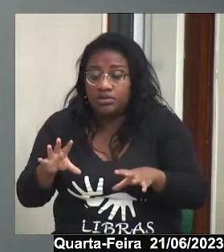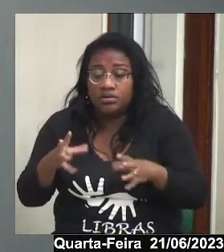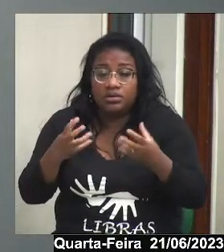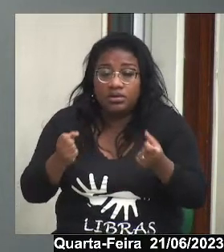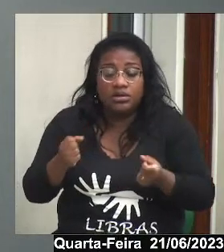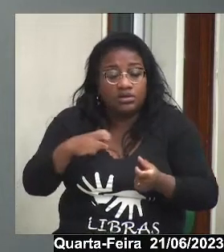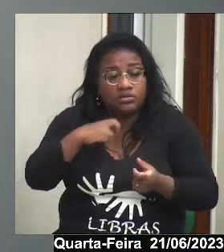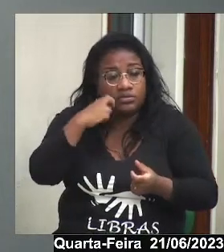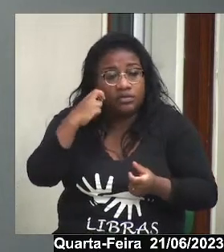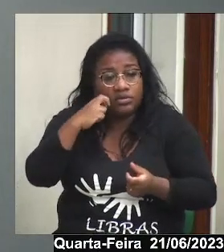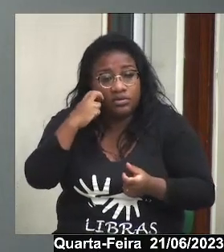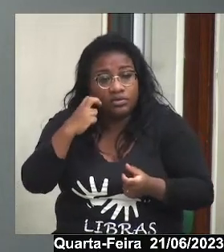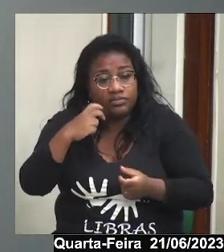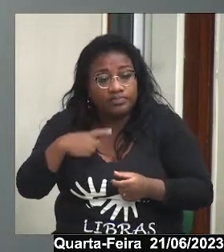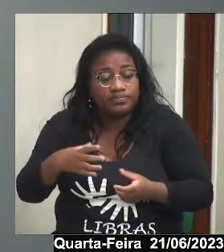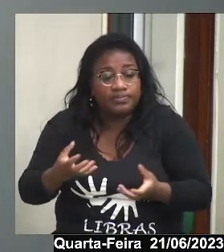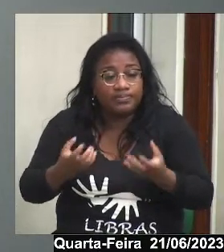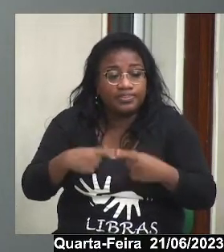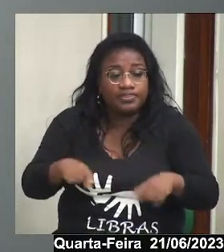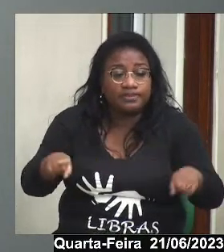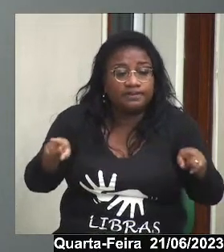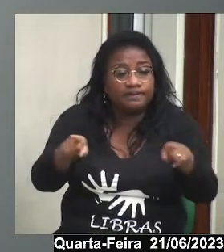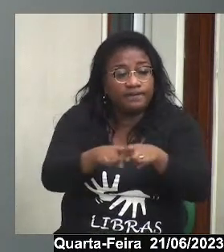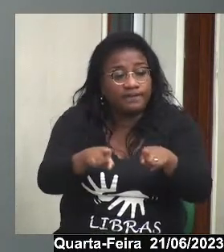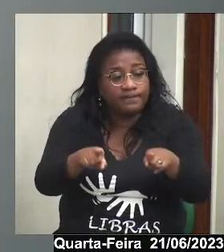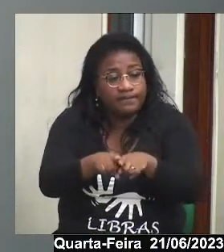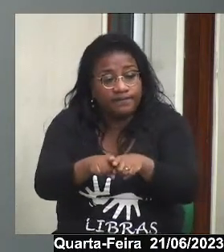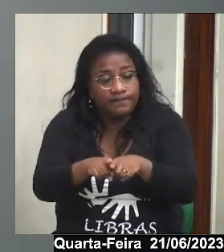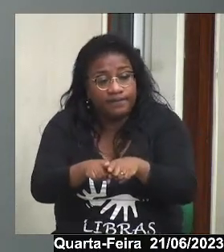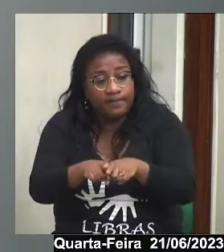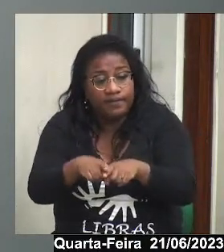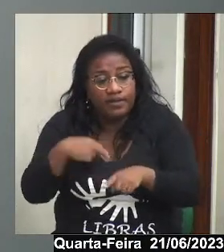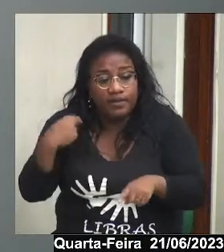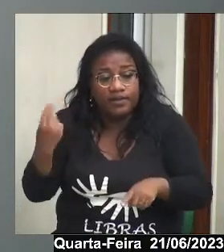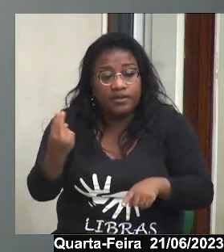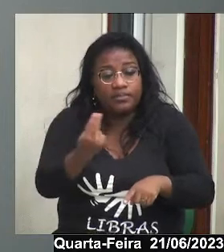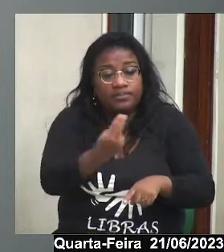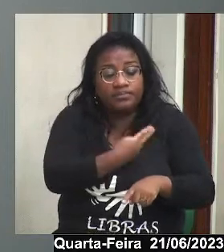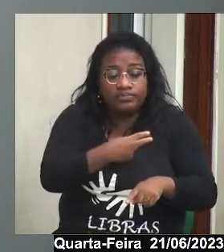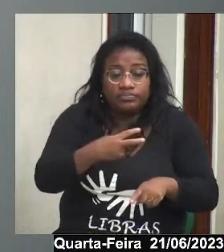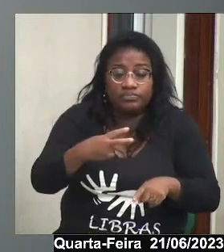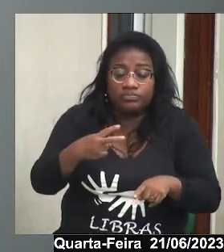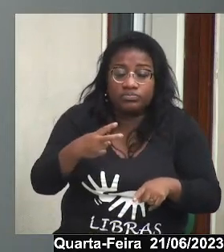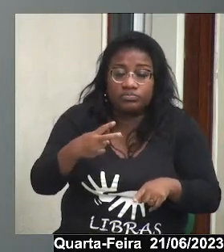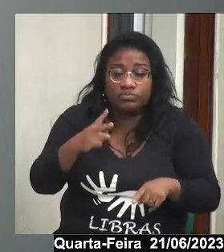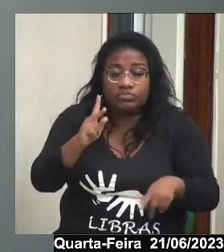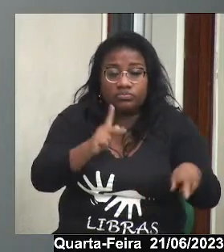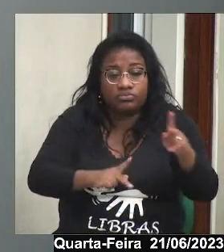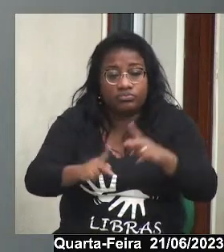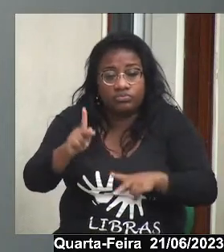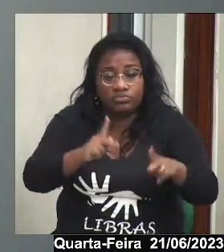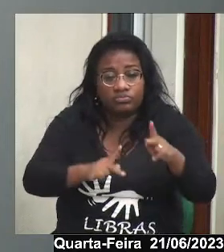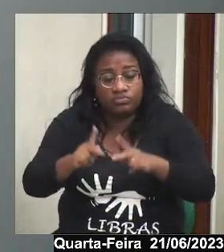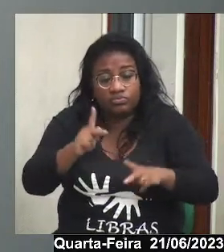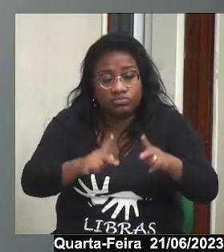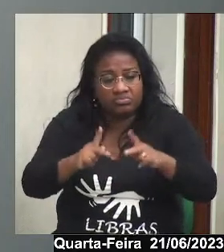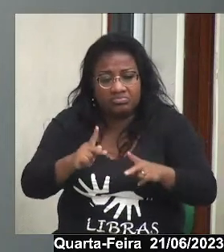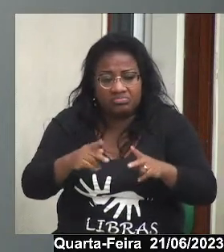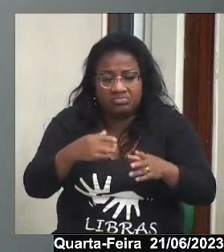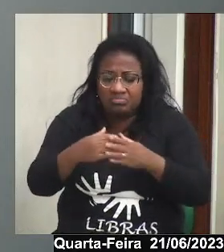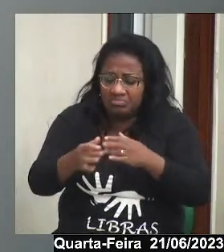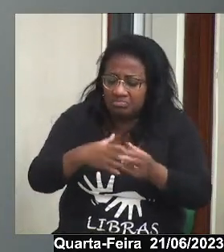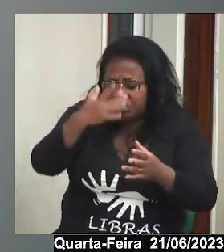das Artes. E isso é vergonhoso. Queria dizer, senhores, para mim, a nossa população, as categorias da nossa cidade,